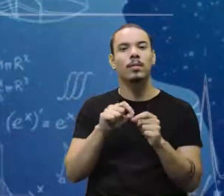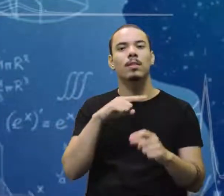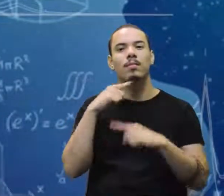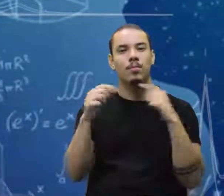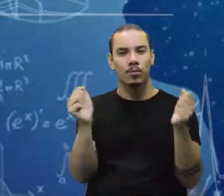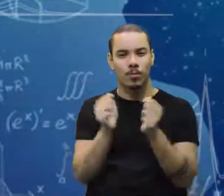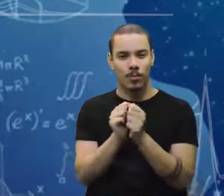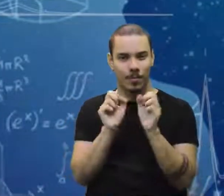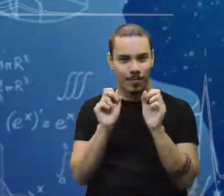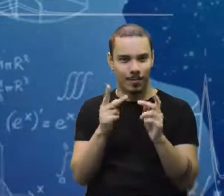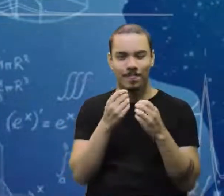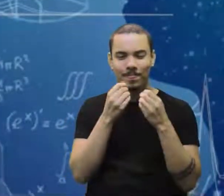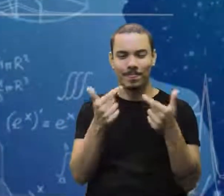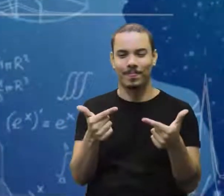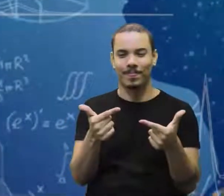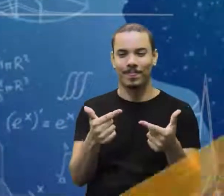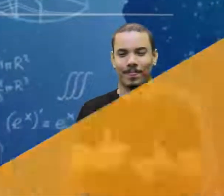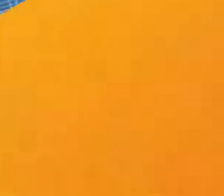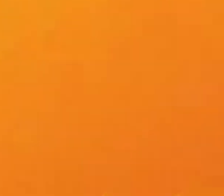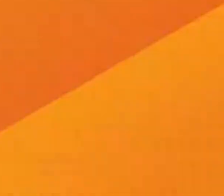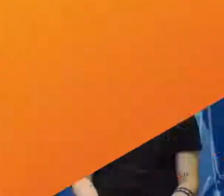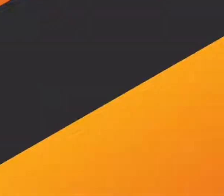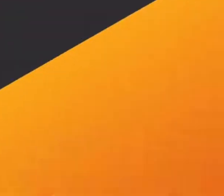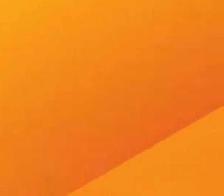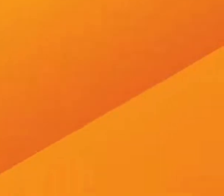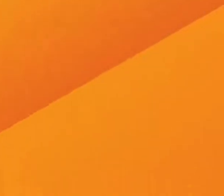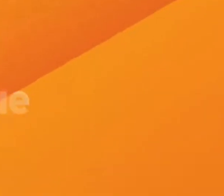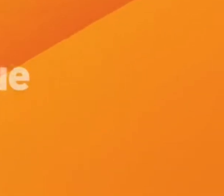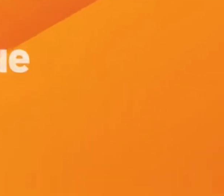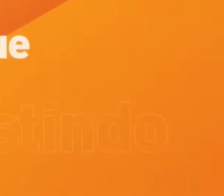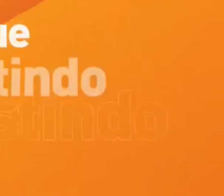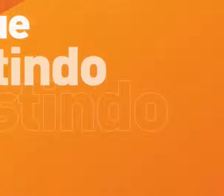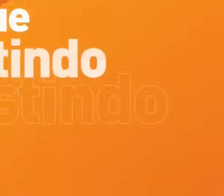resolução juntos. Então, boa sorte!